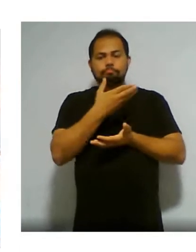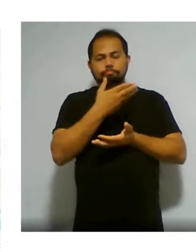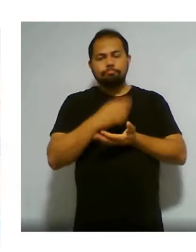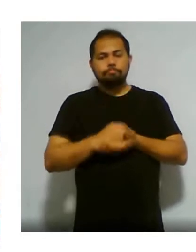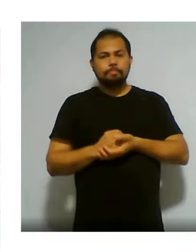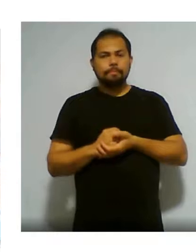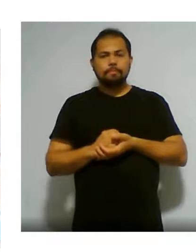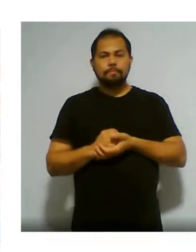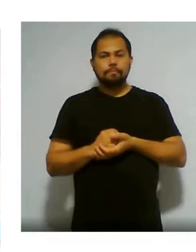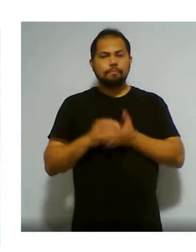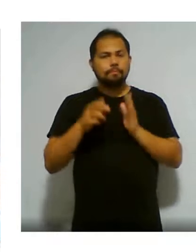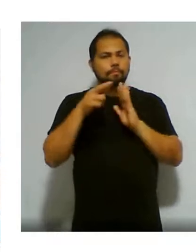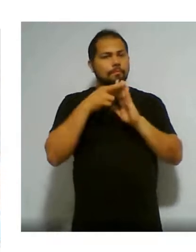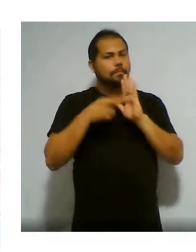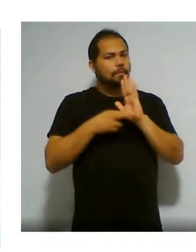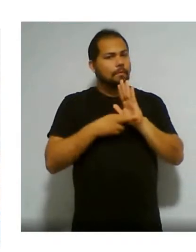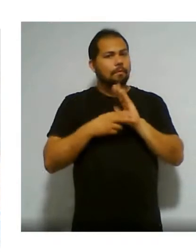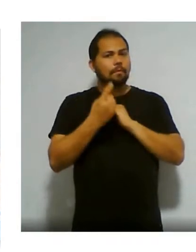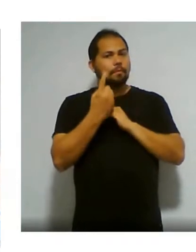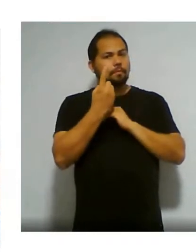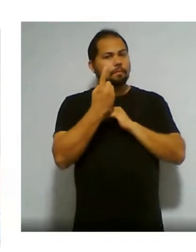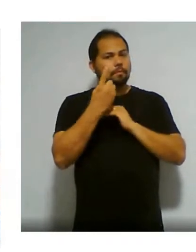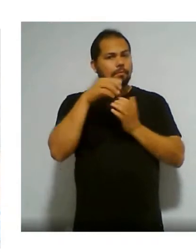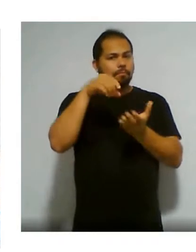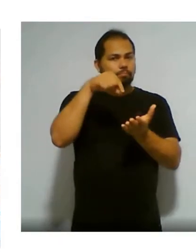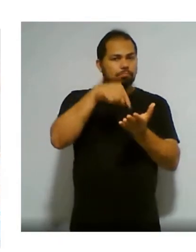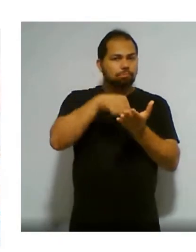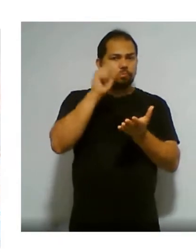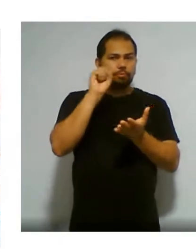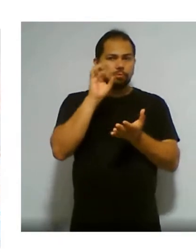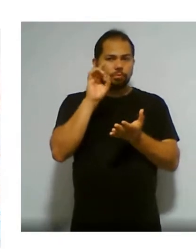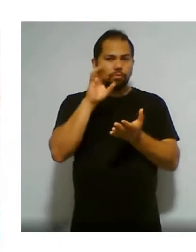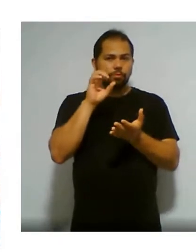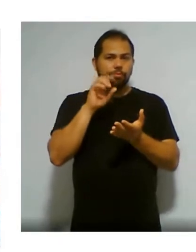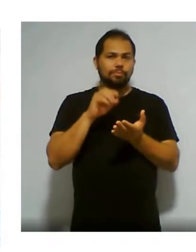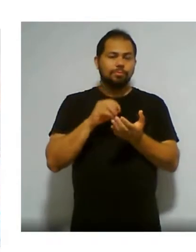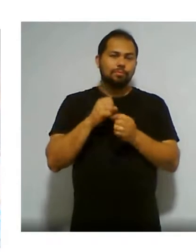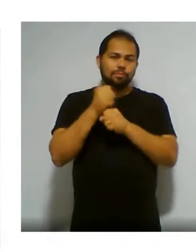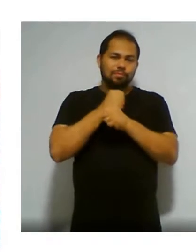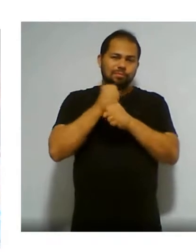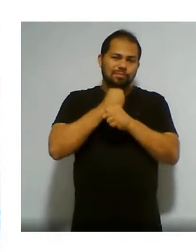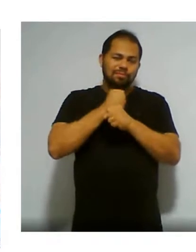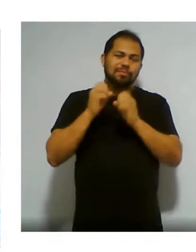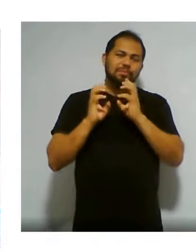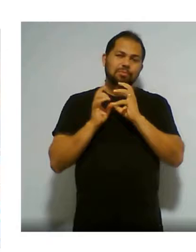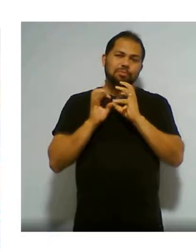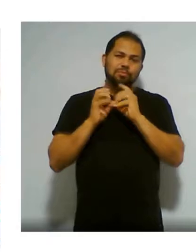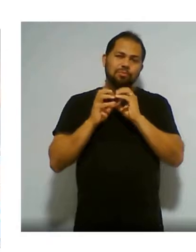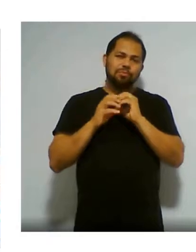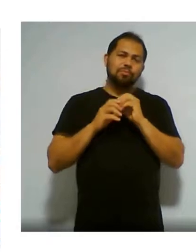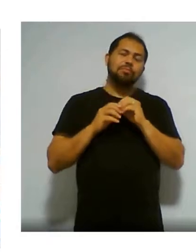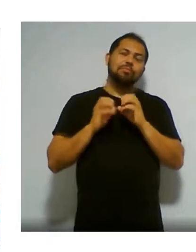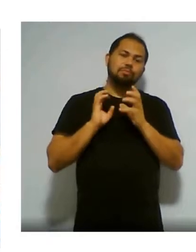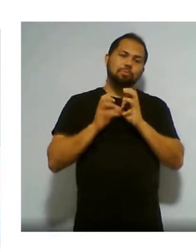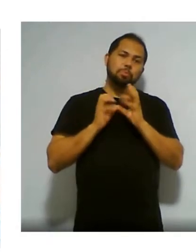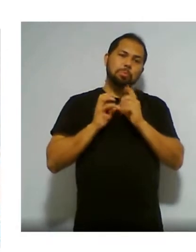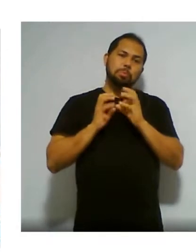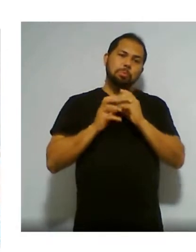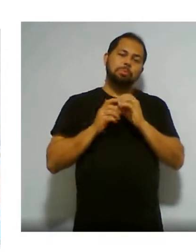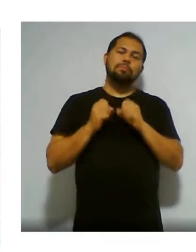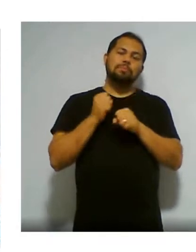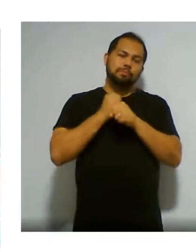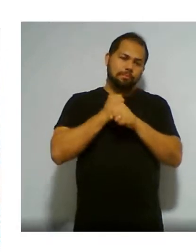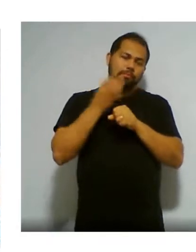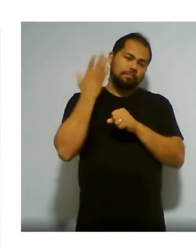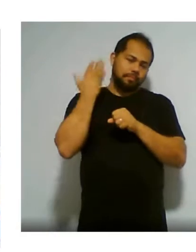Essa regra de um ponto é para processadores mais antigos. Processadores de hoje em dia, a regra geral são aqueles 5 pontos. Um ponto como esse aí no